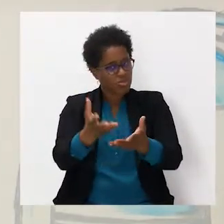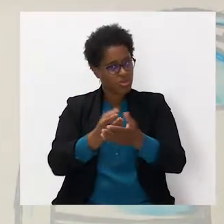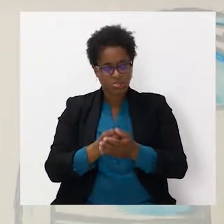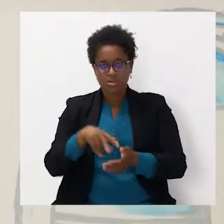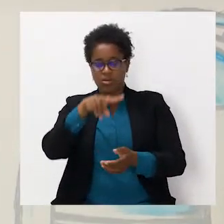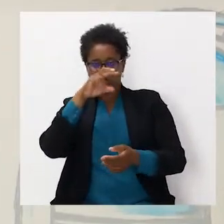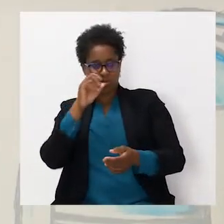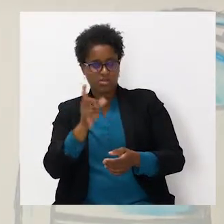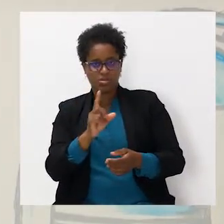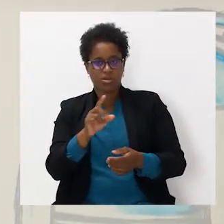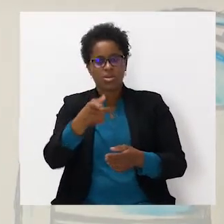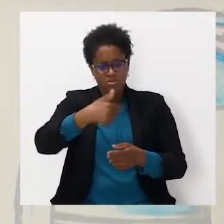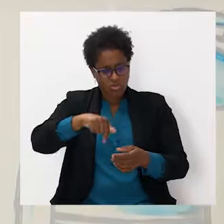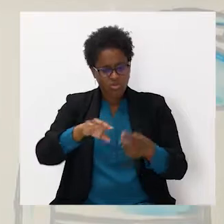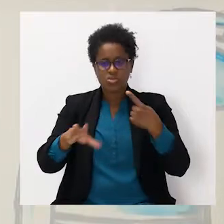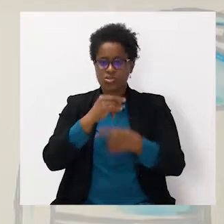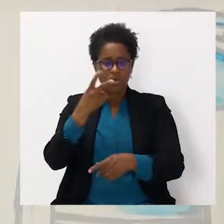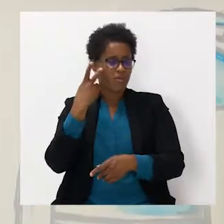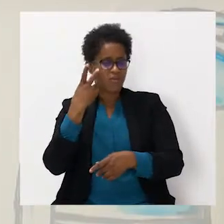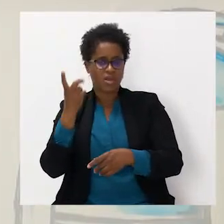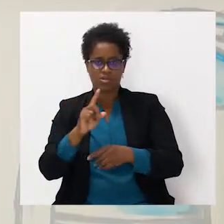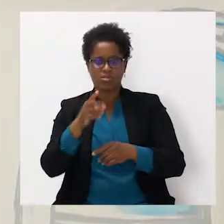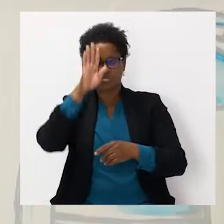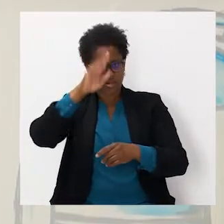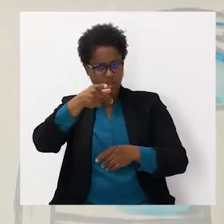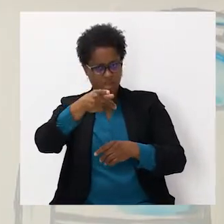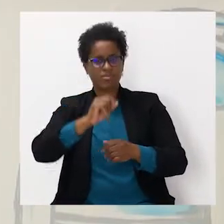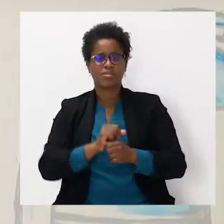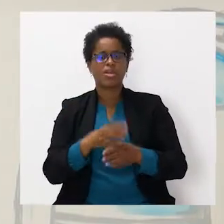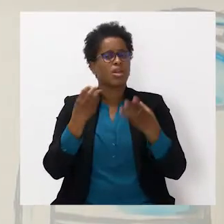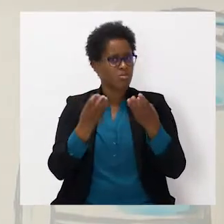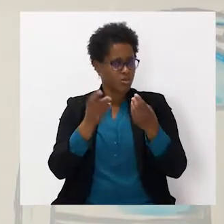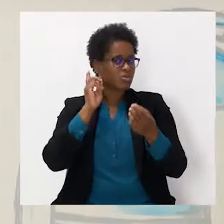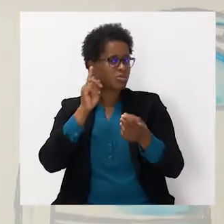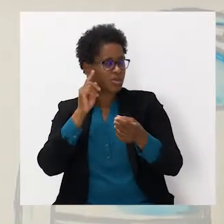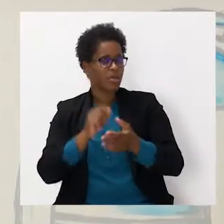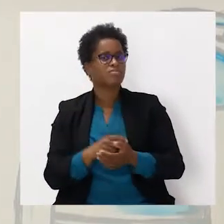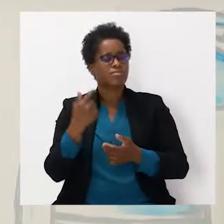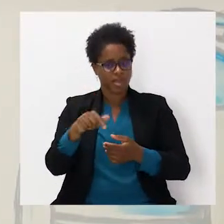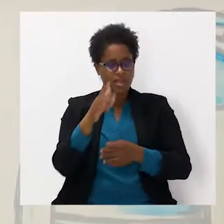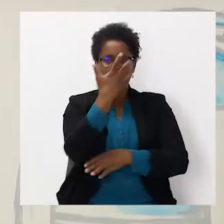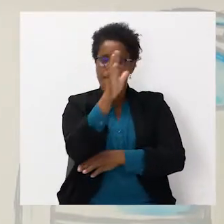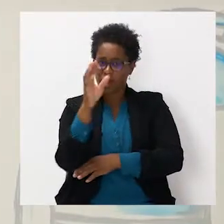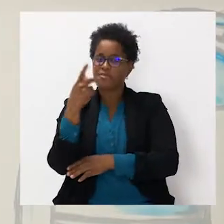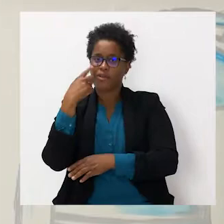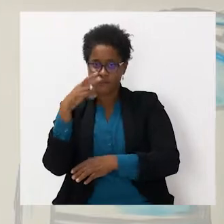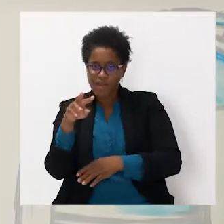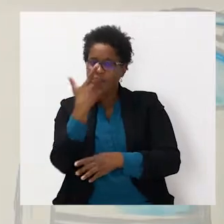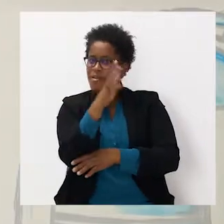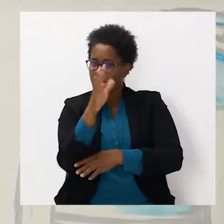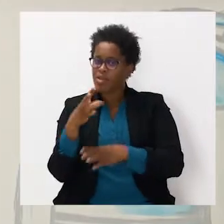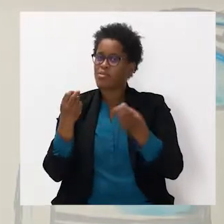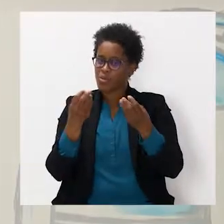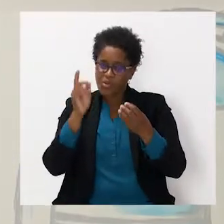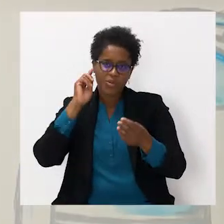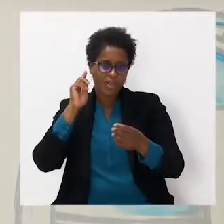o oxigênio, nós não conseguimos sobreviver, sabiam? Então é muito importante, vem das plantas. Estão a ver que as plantas são